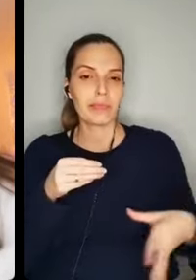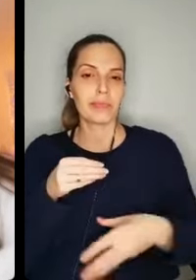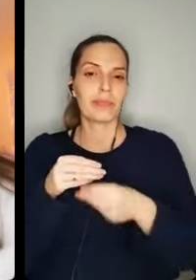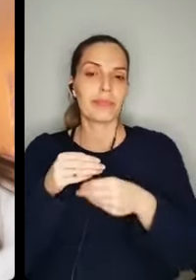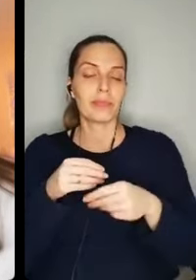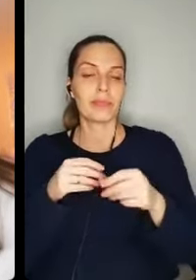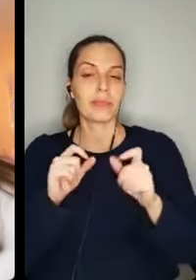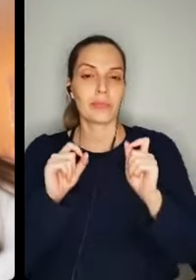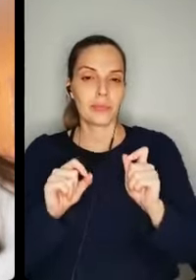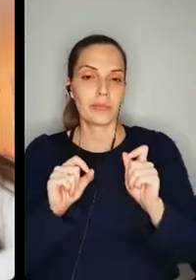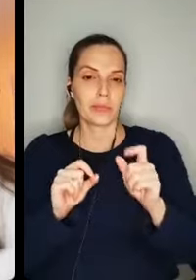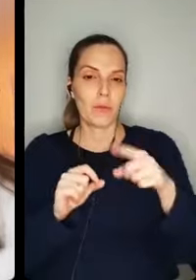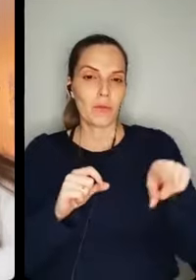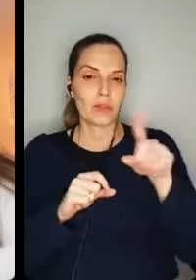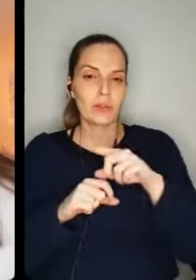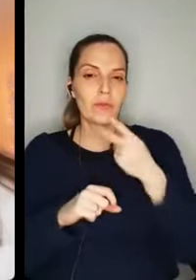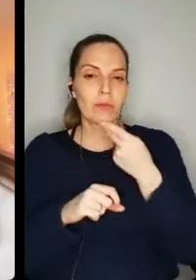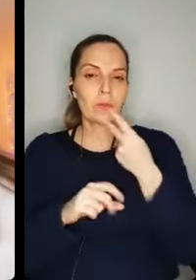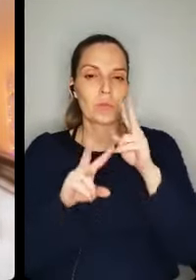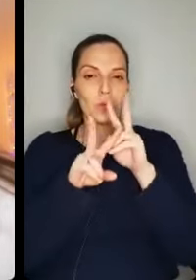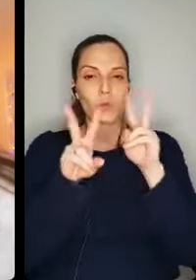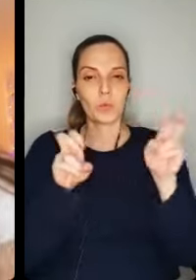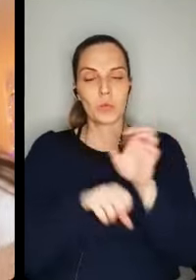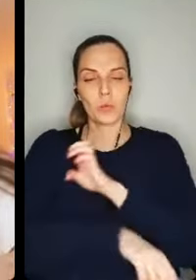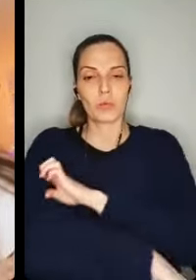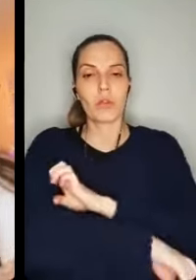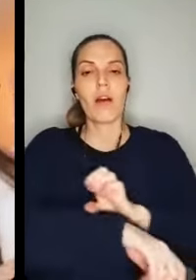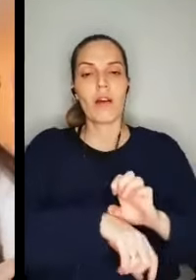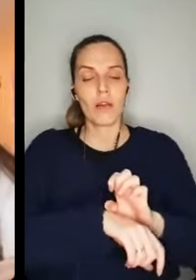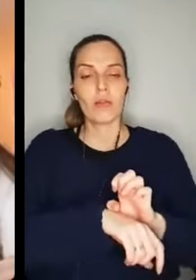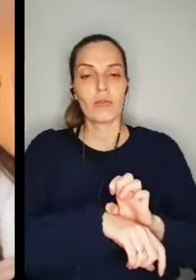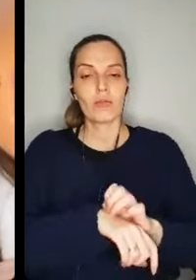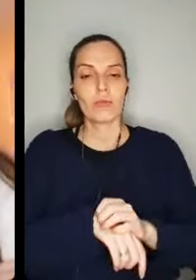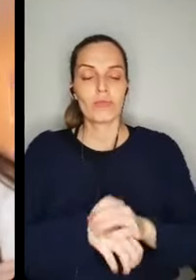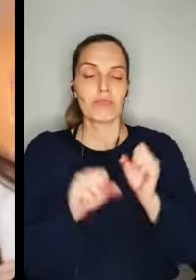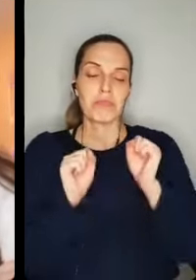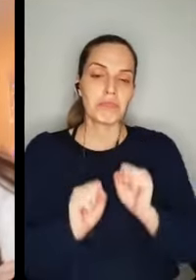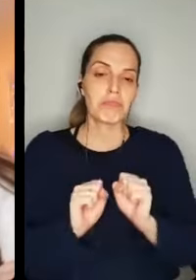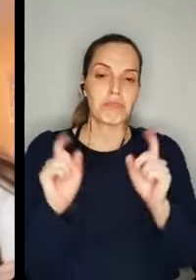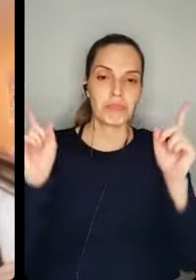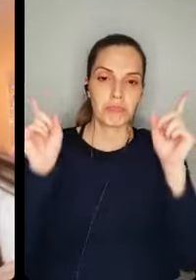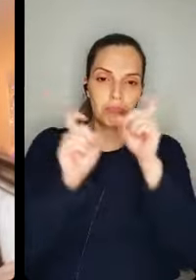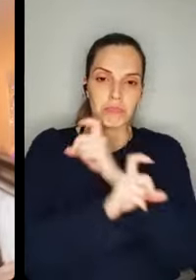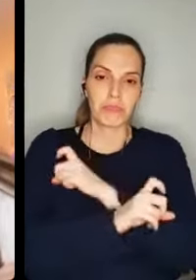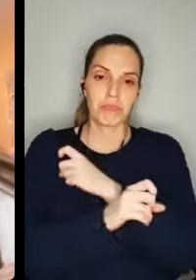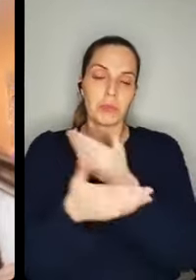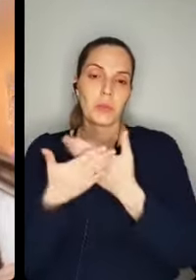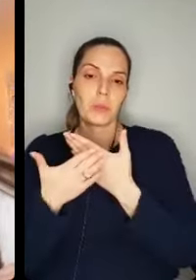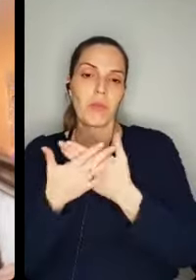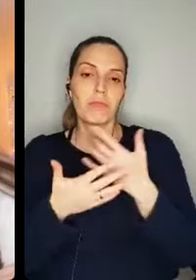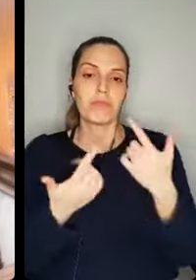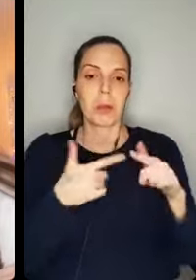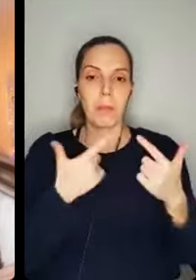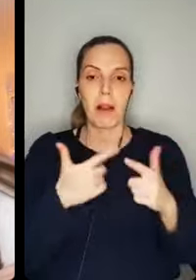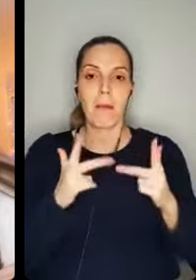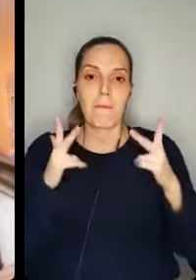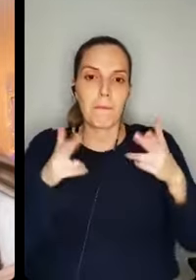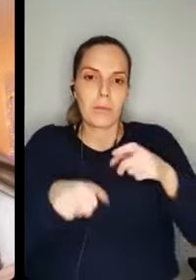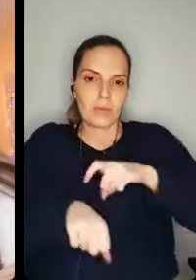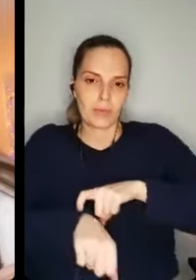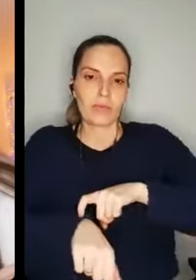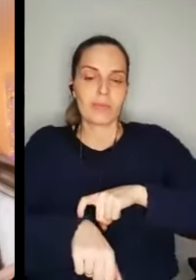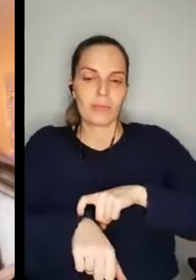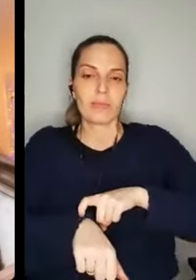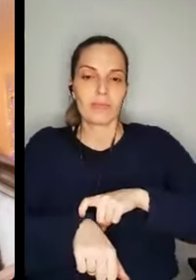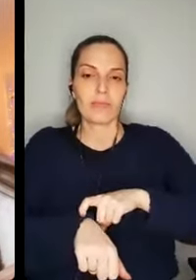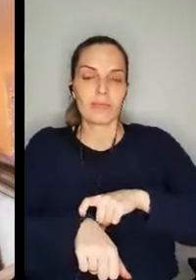vocês trouxeram sobre os estágios, né? Enfim, essa pode ser uma das dificuldades para quem vai querer estudar e trabalhar ao mesmo tempo, porque, enfim, o nosso curso tem